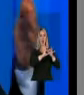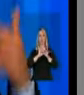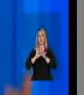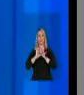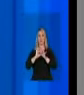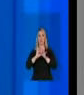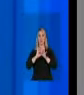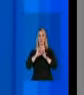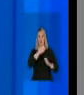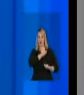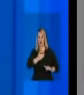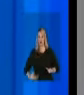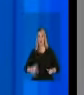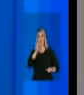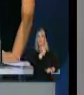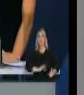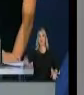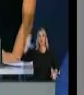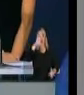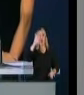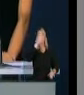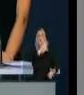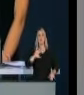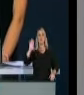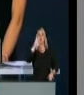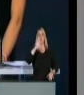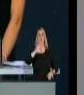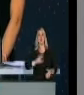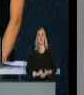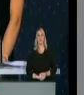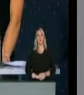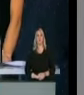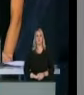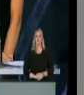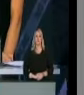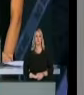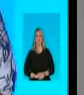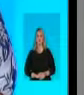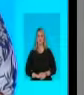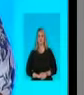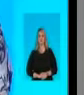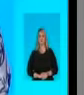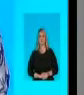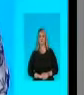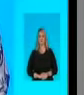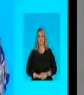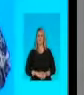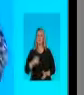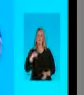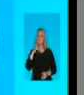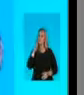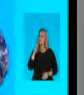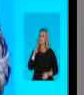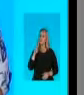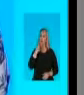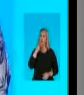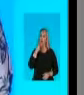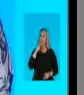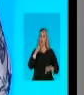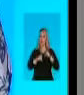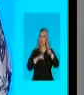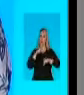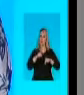federal e estadual? A candidata tem agora 1 minuto e meio para a resposta. Jandira. Responda você olhando e falando com a